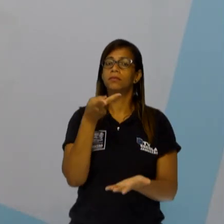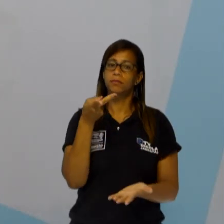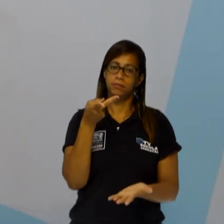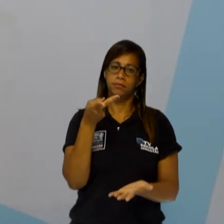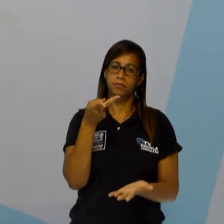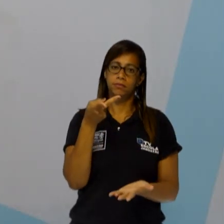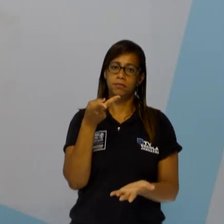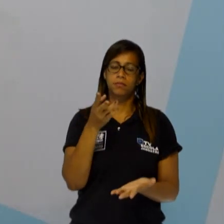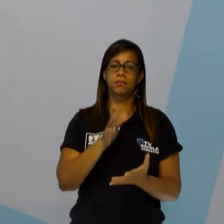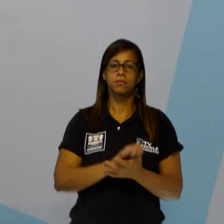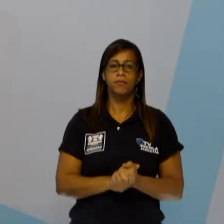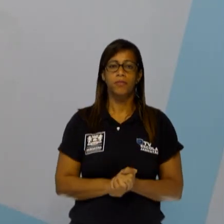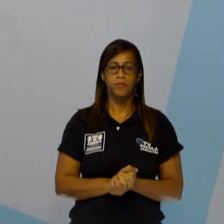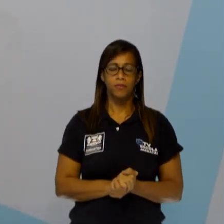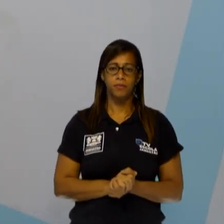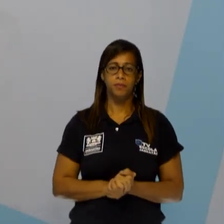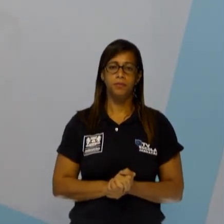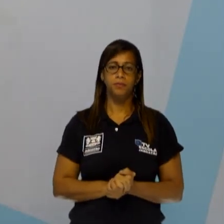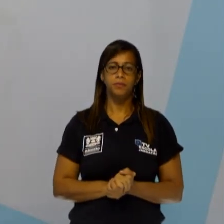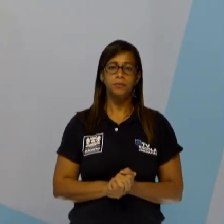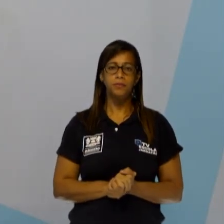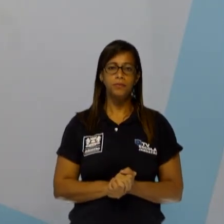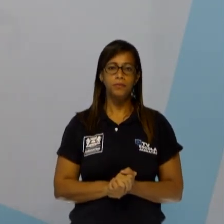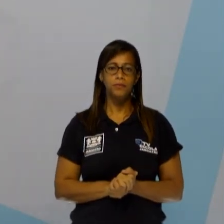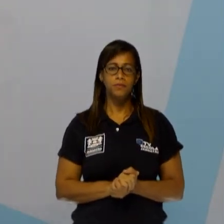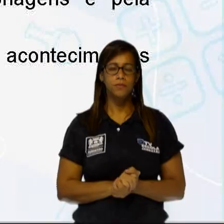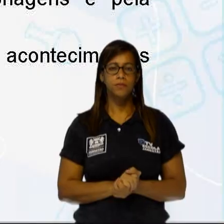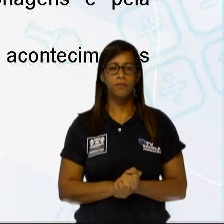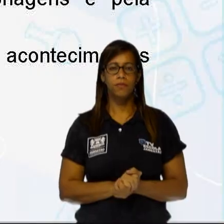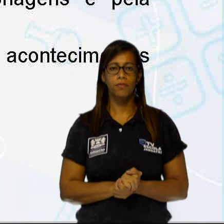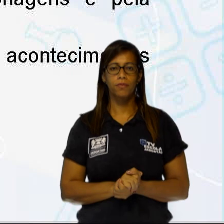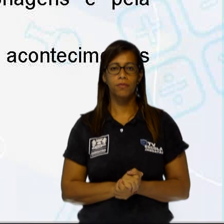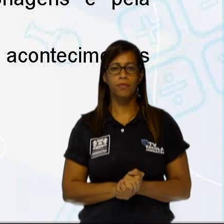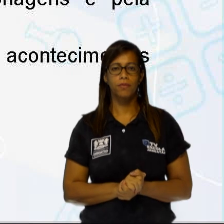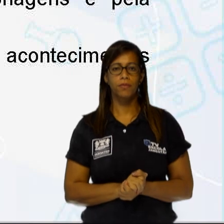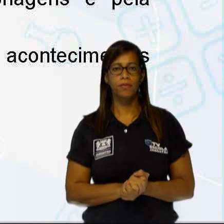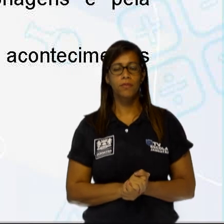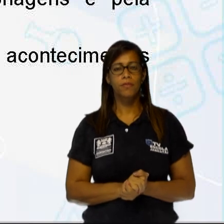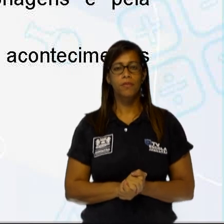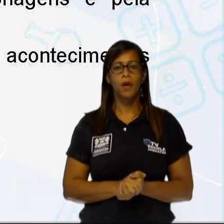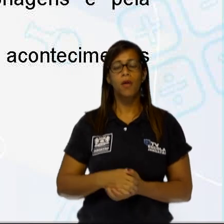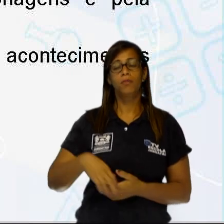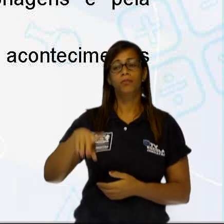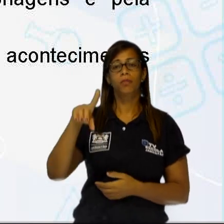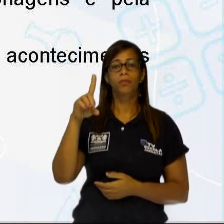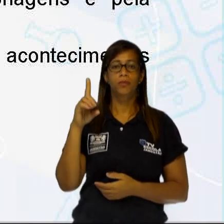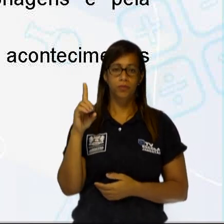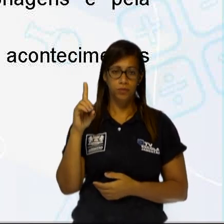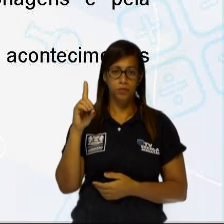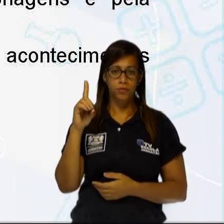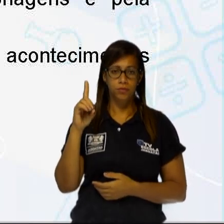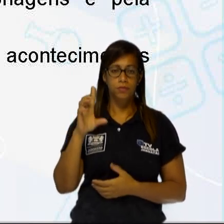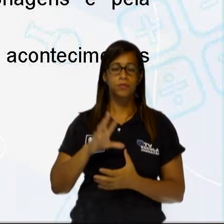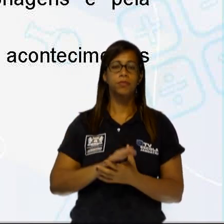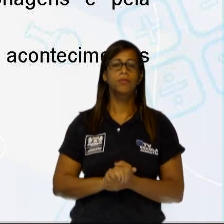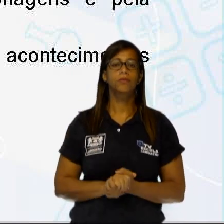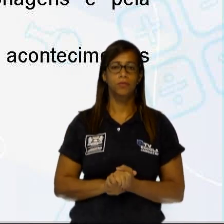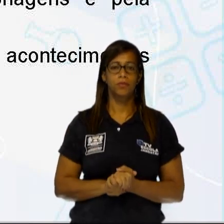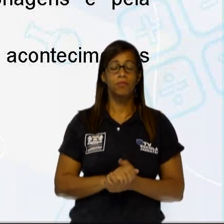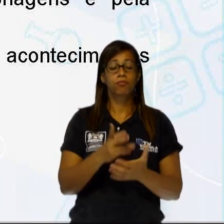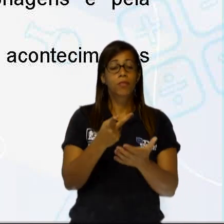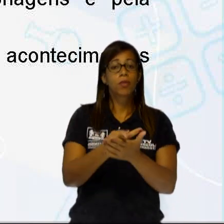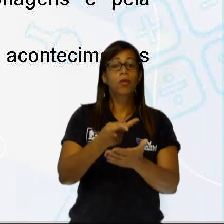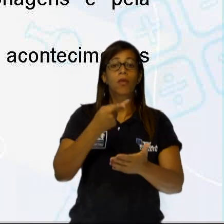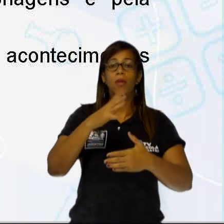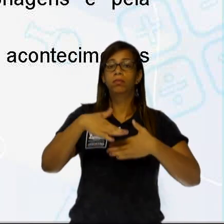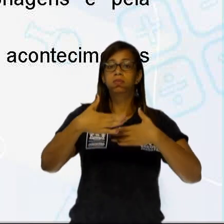previamente, de forma preditiva, tá? Vamos lá agora ver o próximo item. O item D. Por uma sequência cronológica de